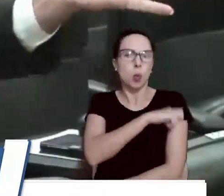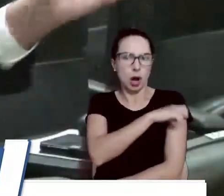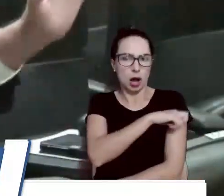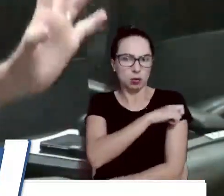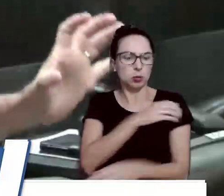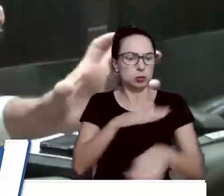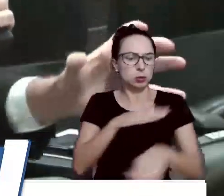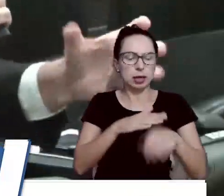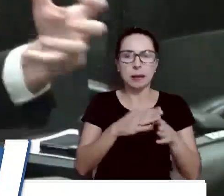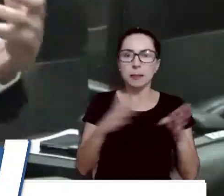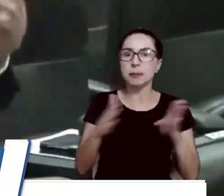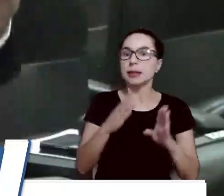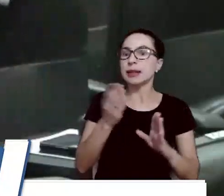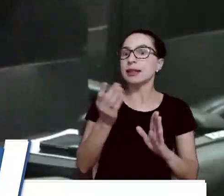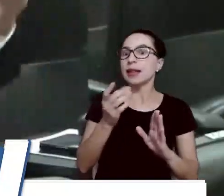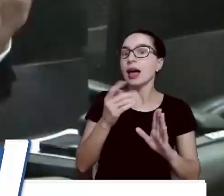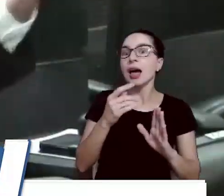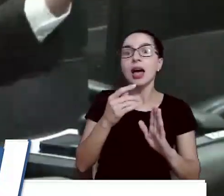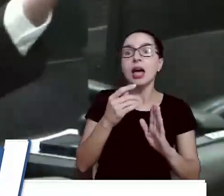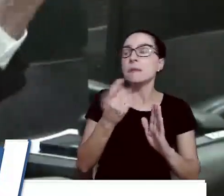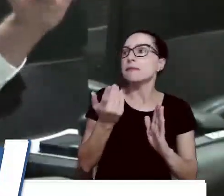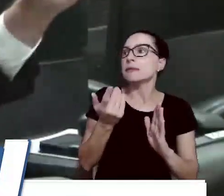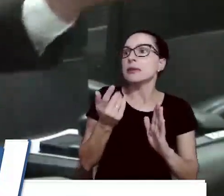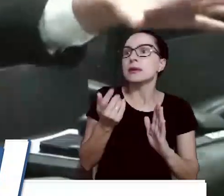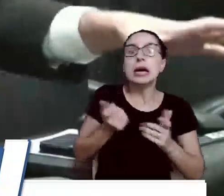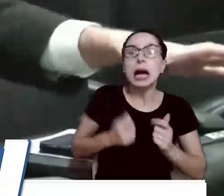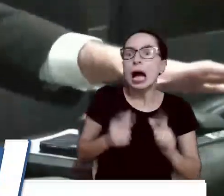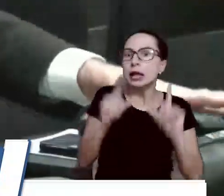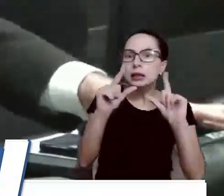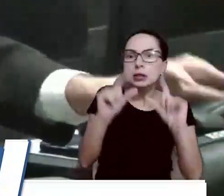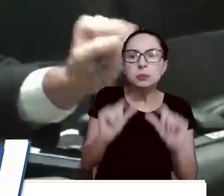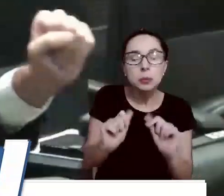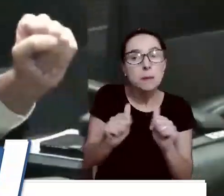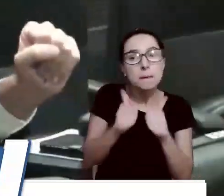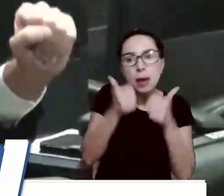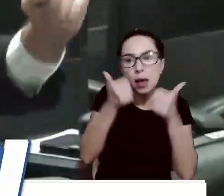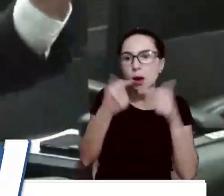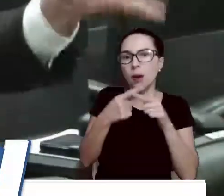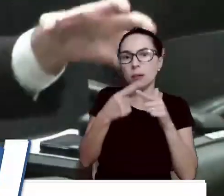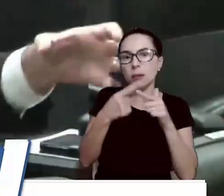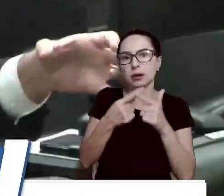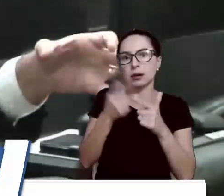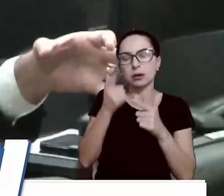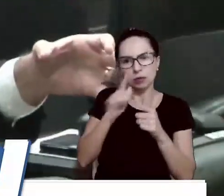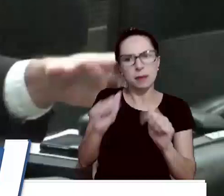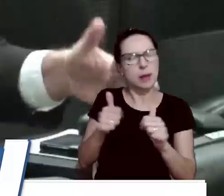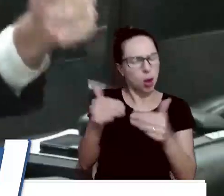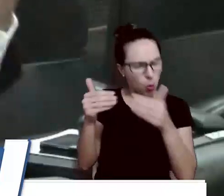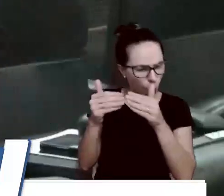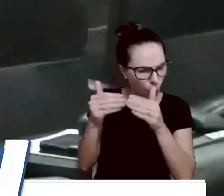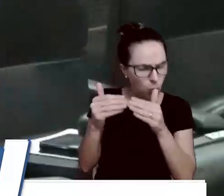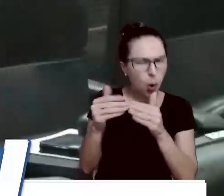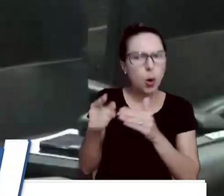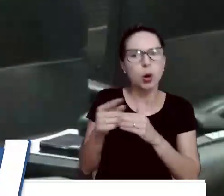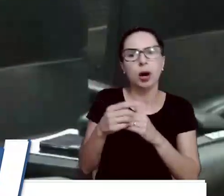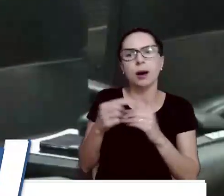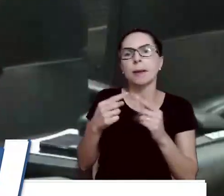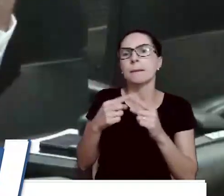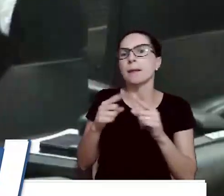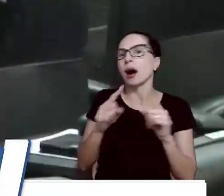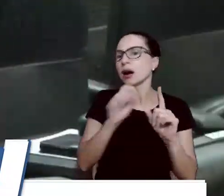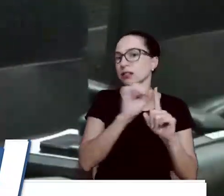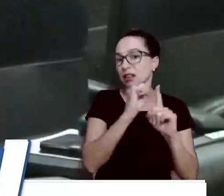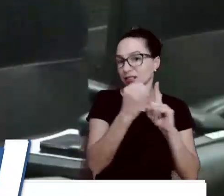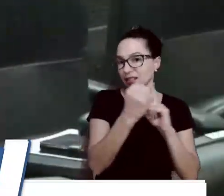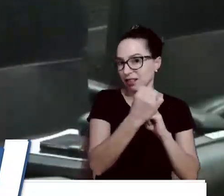que ter, o quanto menos gasto ele tiver, melhor para ele, para que ele estude melhor. Eu concordo. Agora, a sociedade,